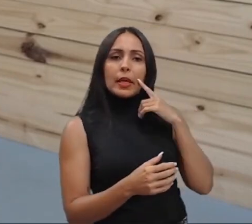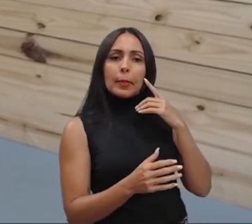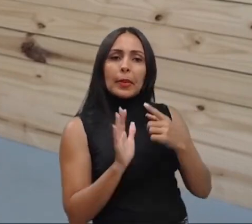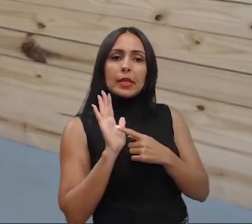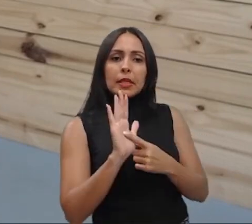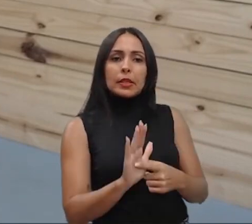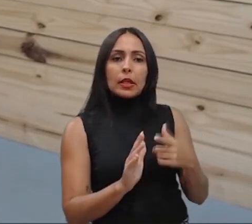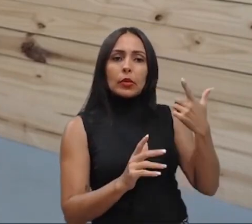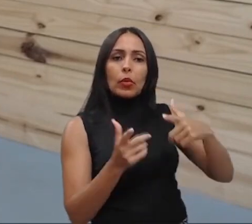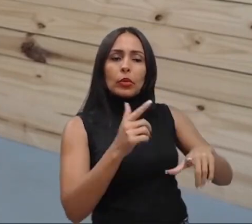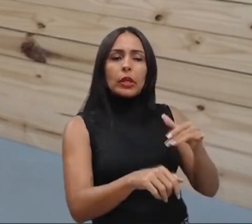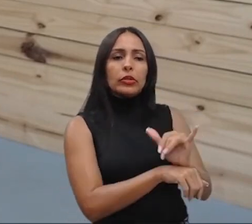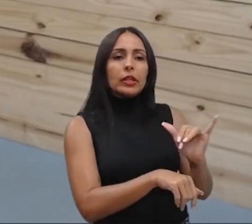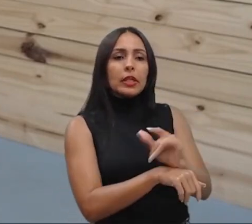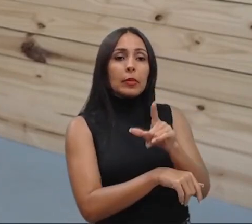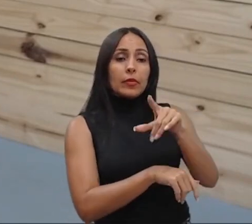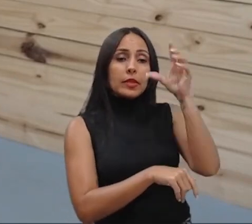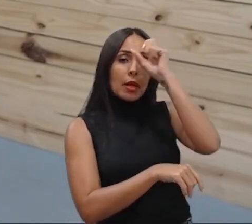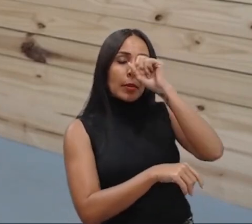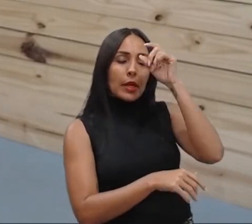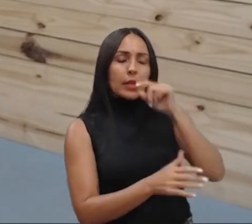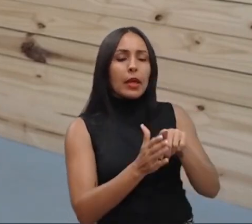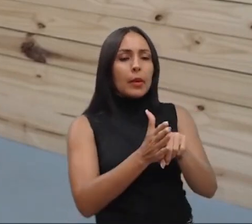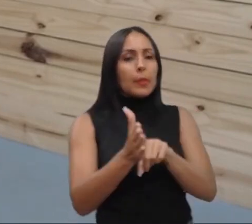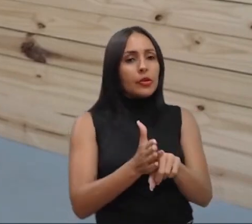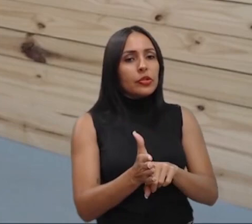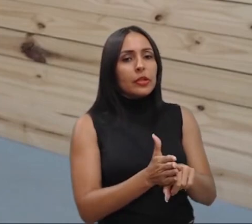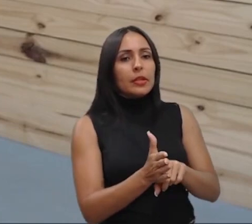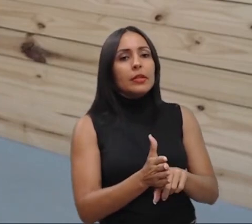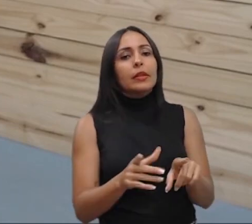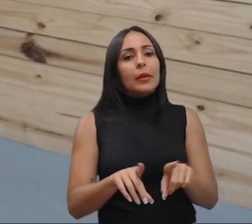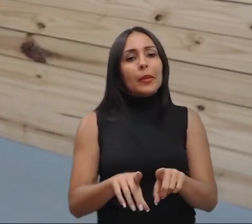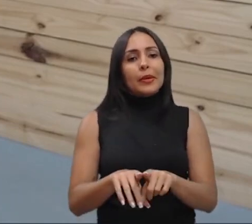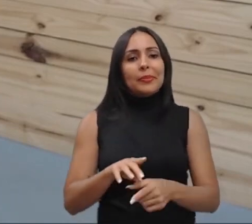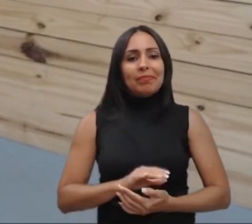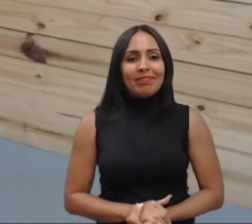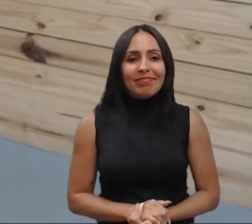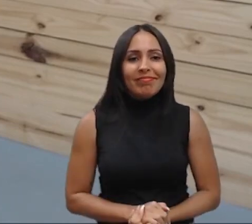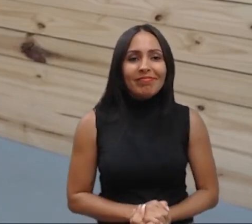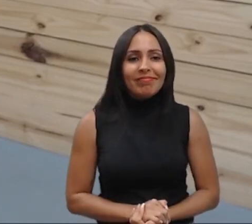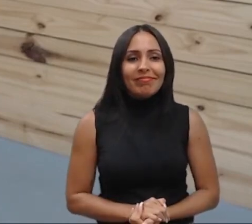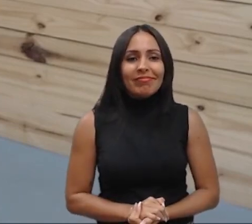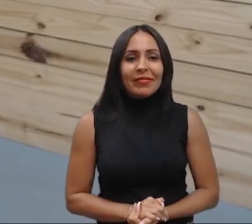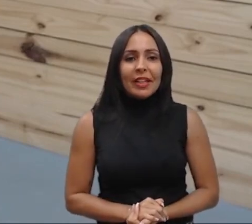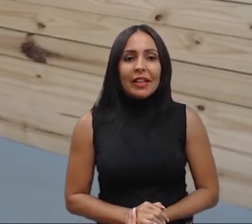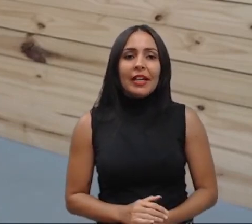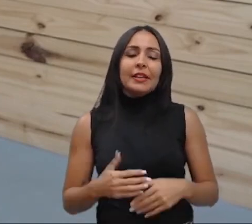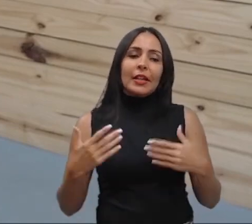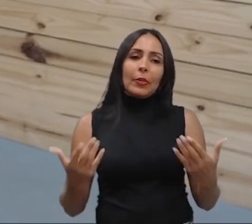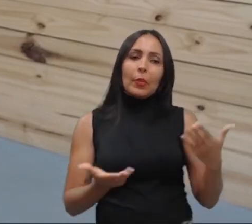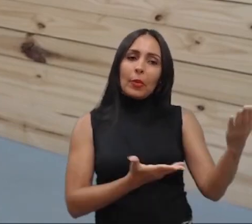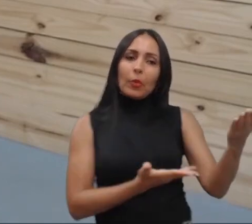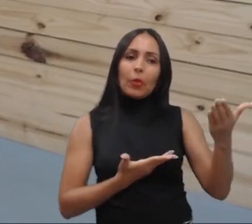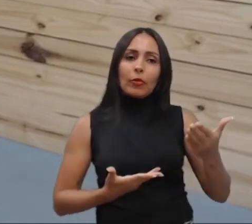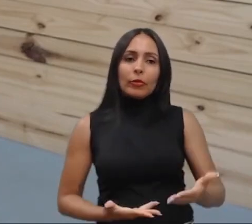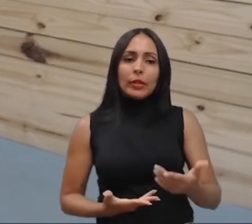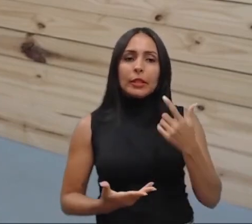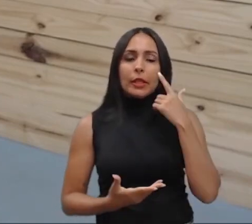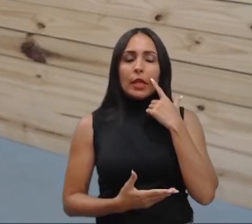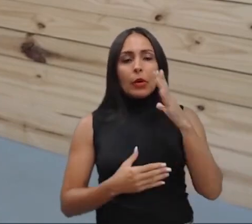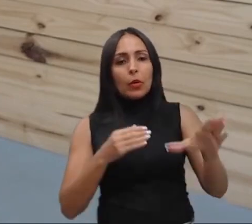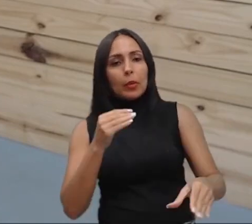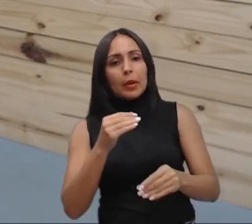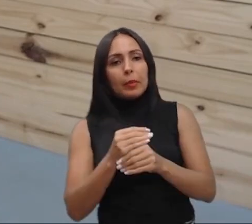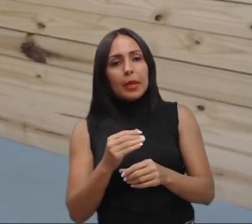nessa disciplina, elaboração de projetos e captação de recursos. Então, fica o nosso convite, né? Não deixe de conversar com a gente, porque